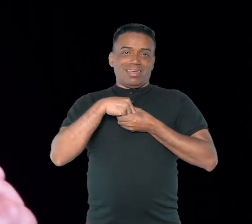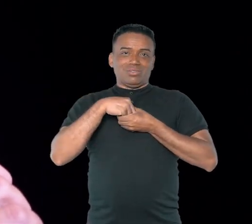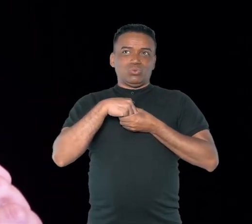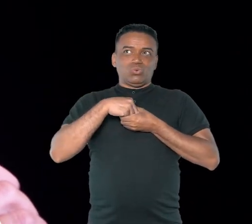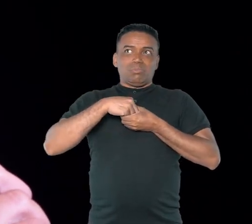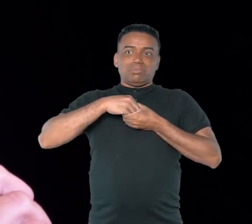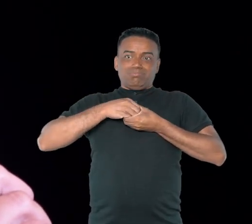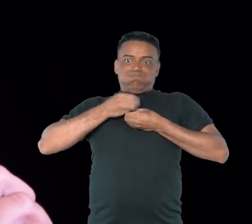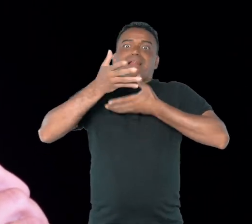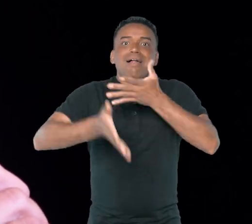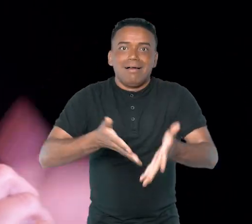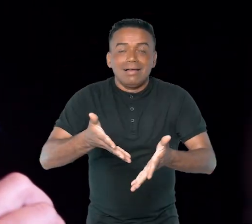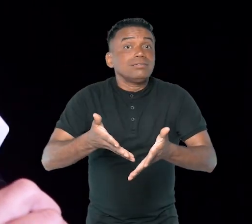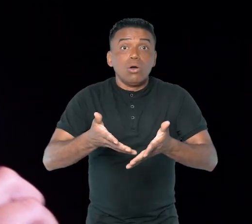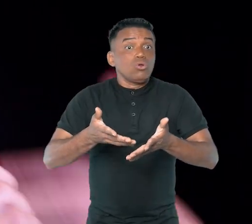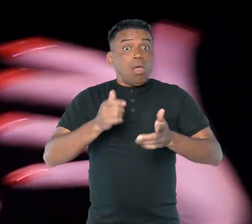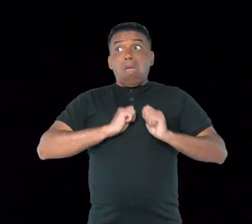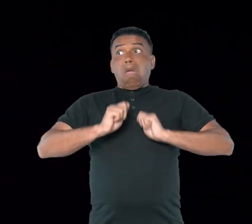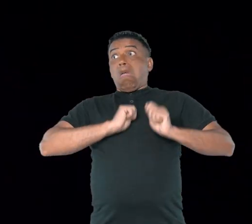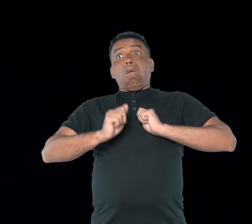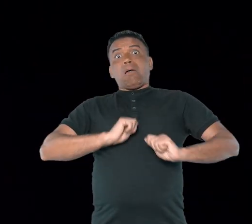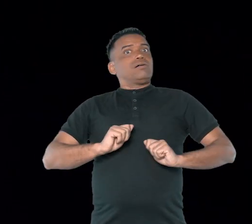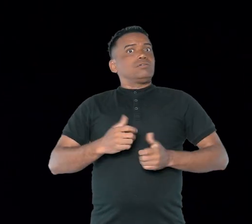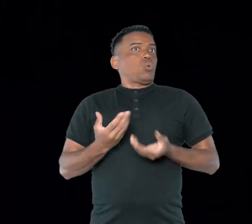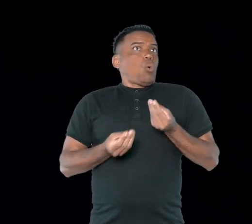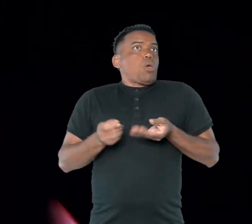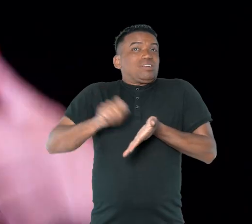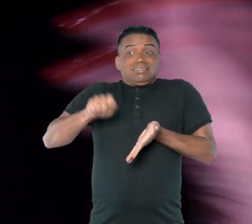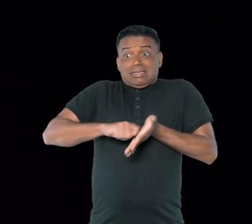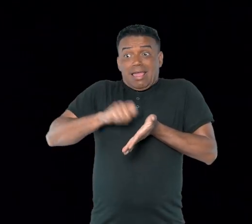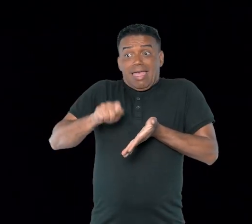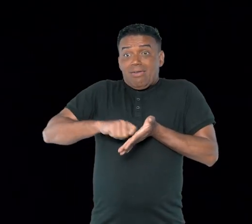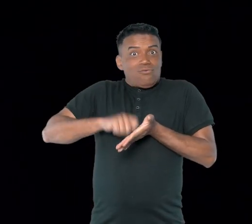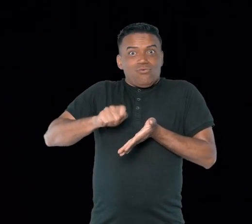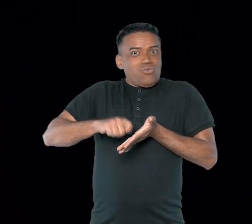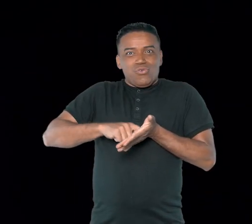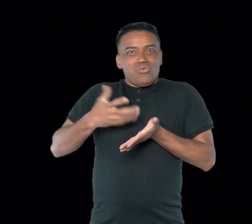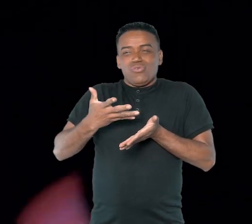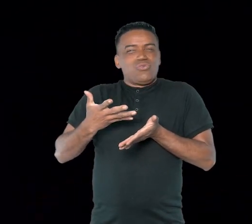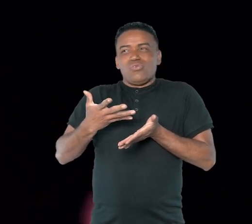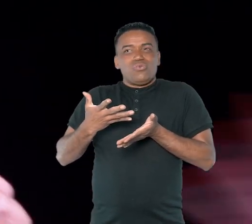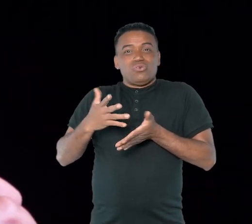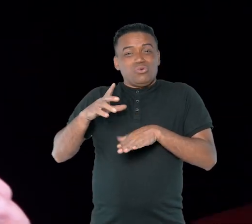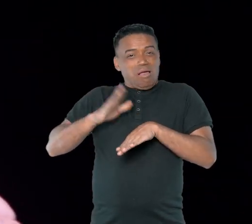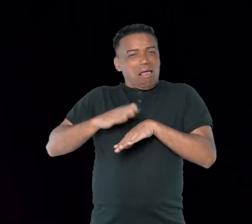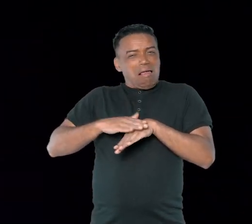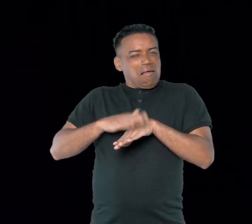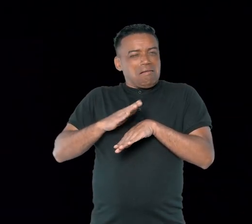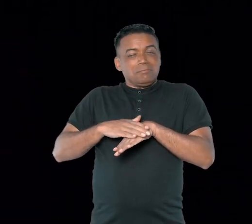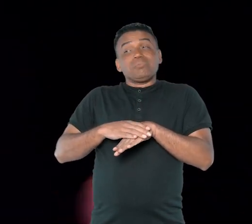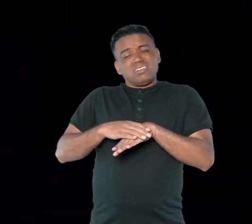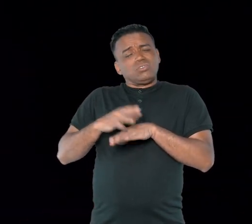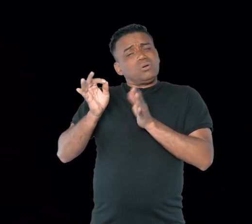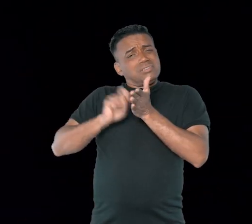né? Então eu não tenho muita ansiedade. Como eu escrevo muito na minha newsletter, eu estou